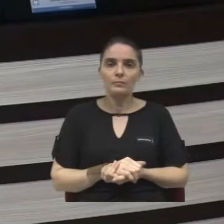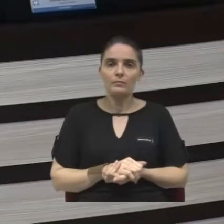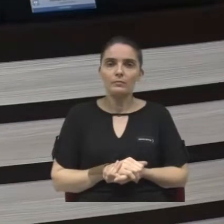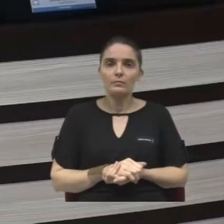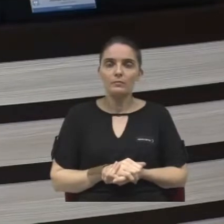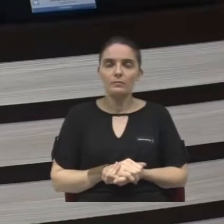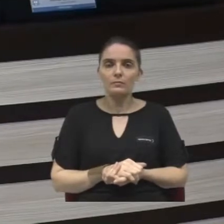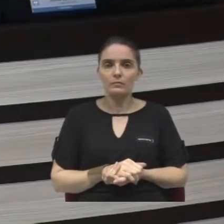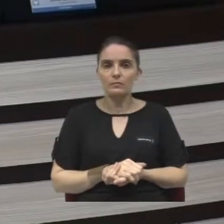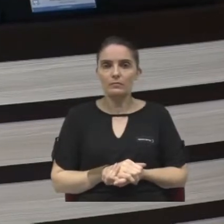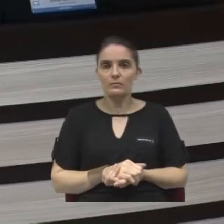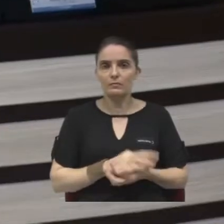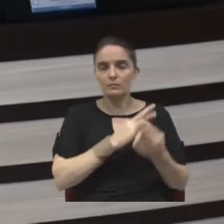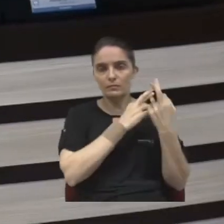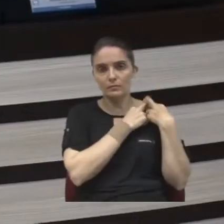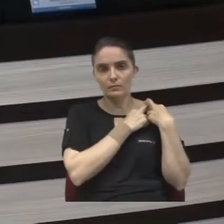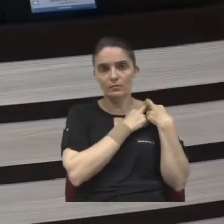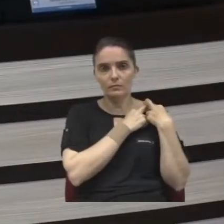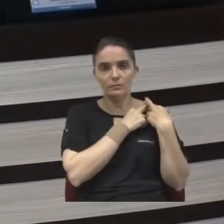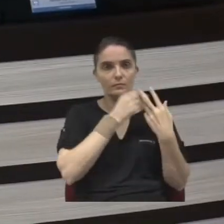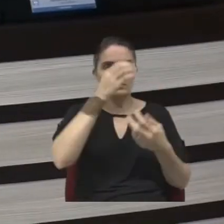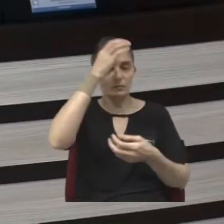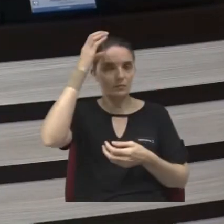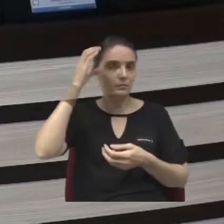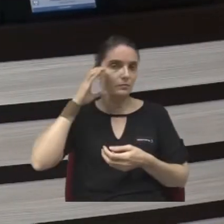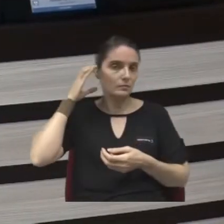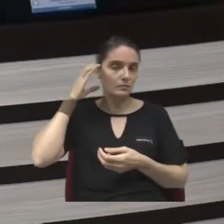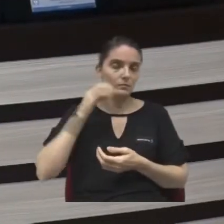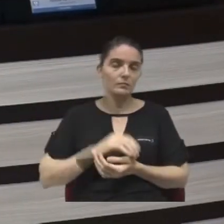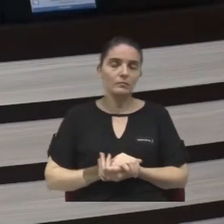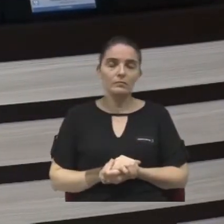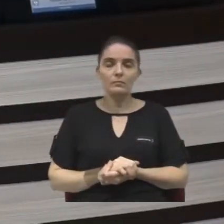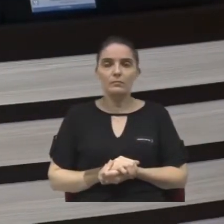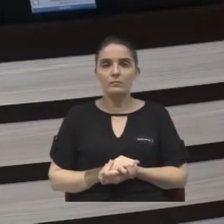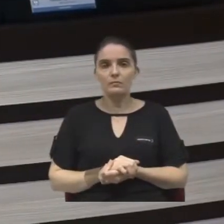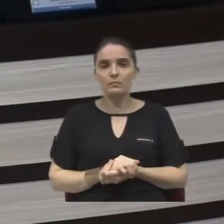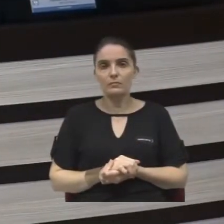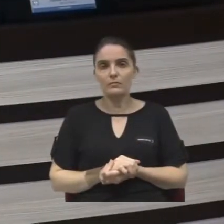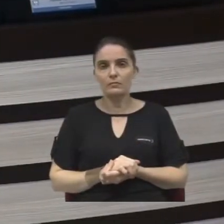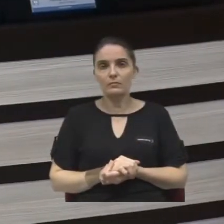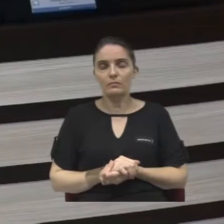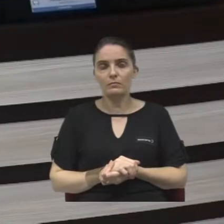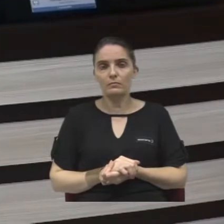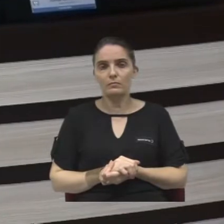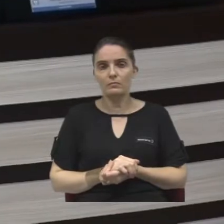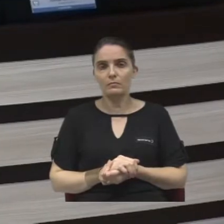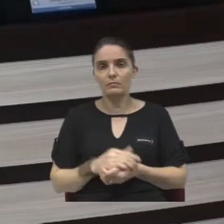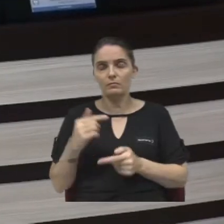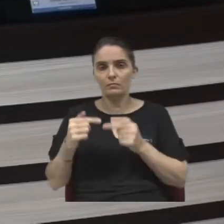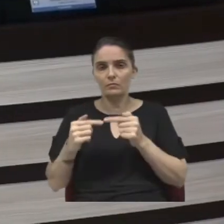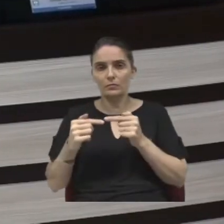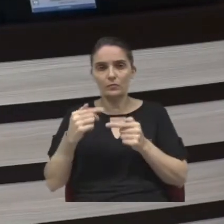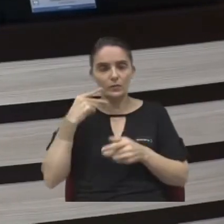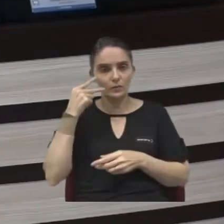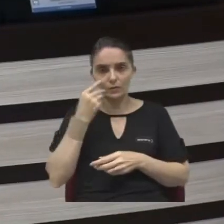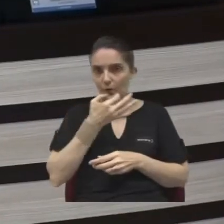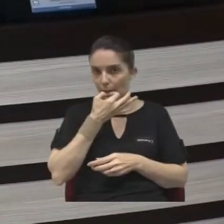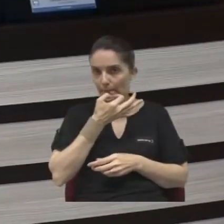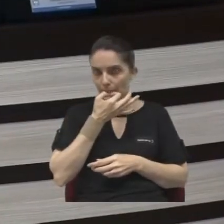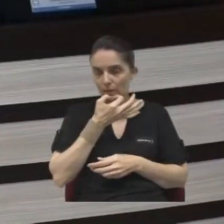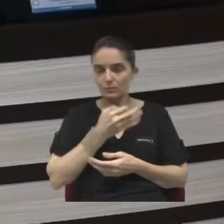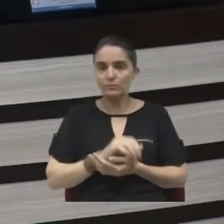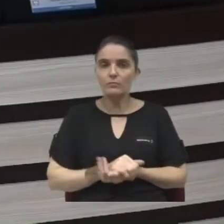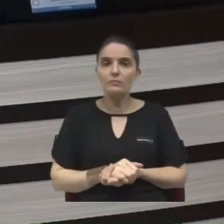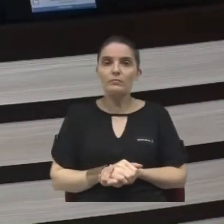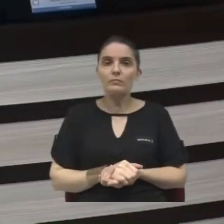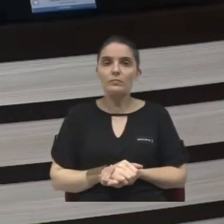Autoria vereadora doutora Carolina Pontes. O requerimento está em discussão. Algum vereador deseja discutir o requerimento?